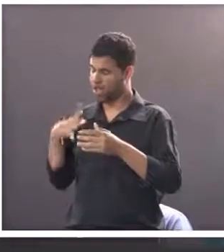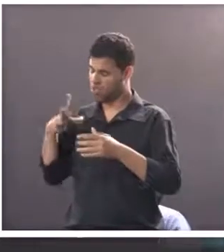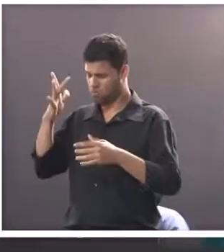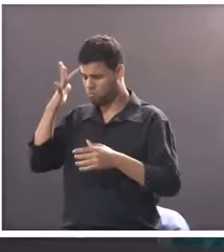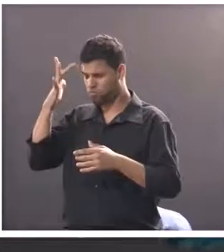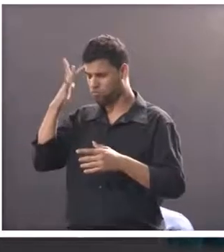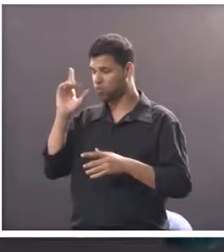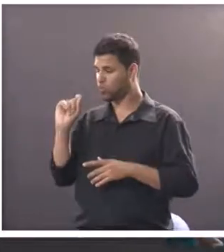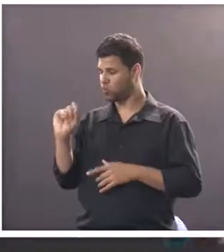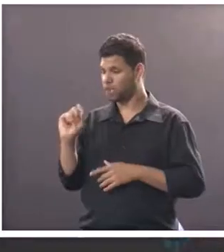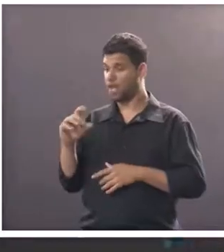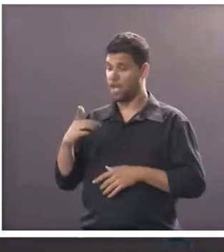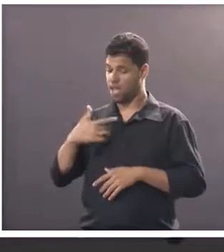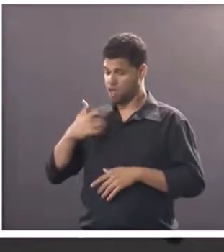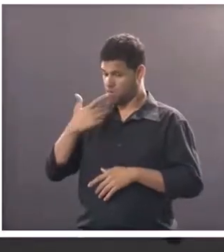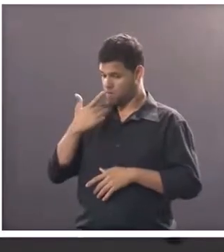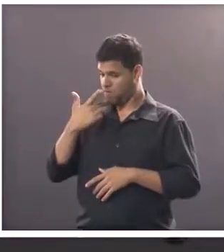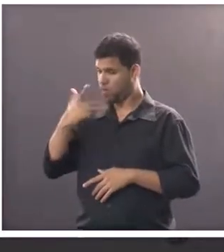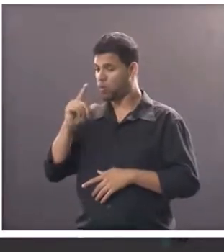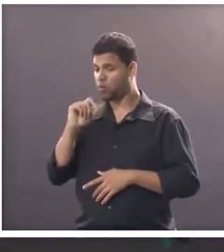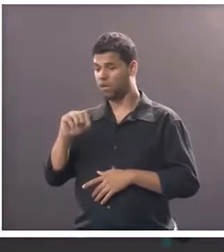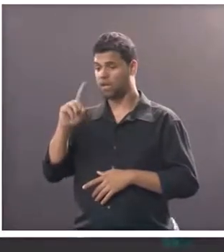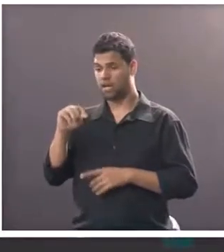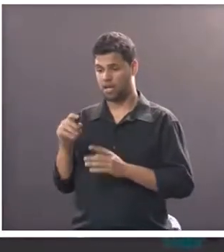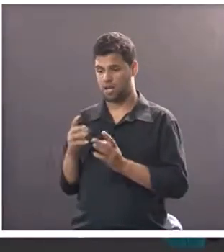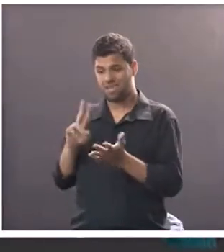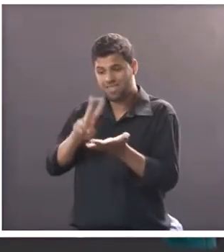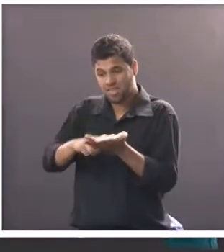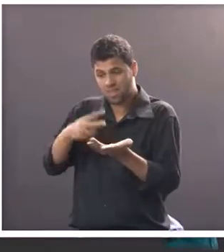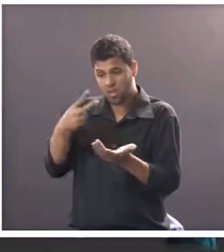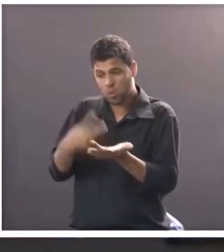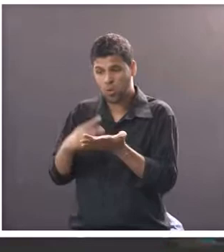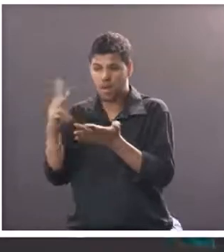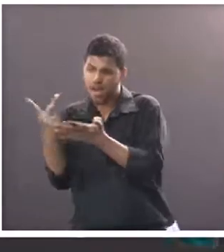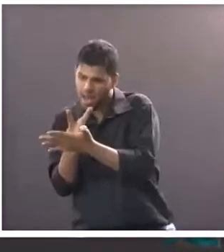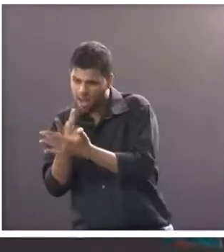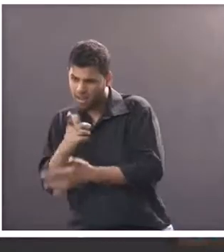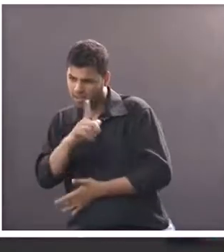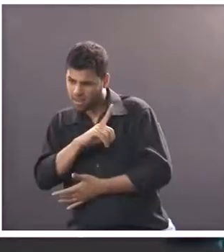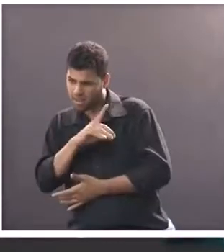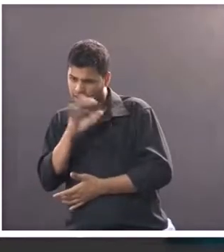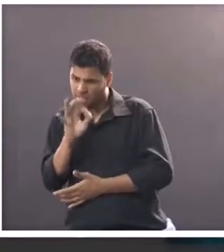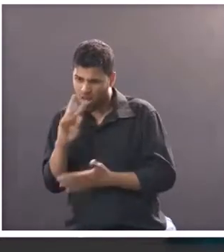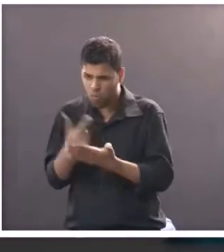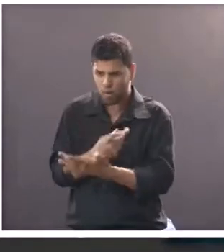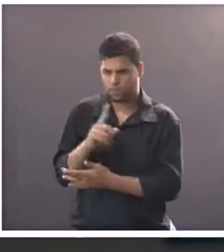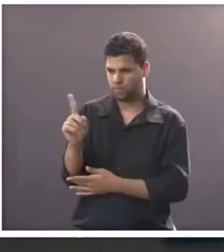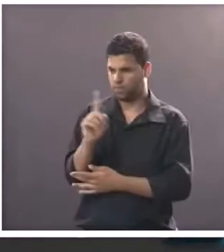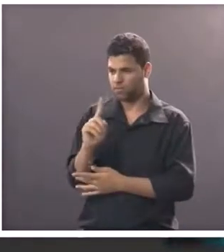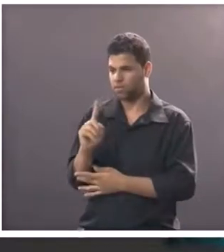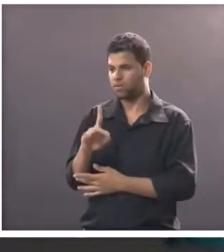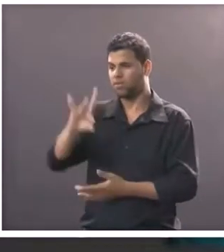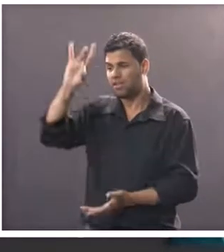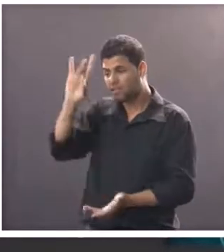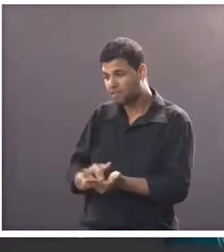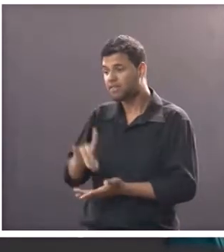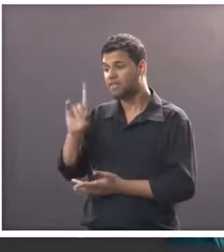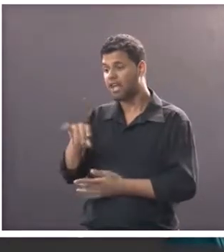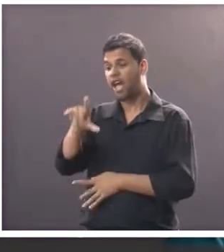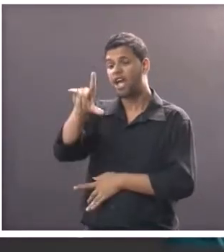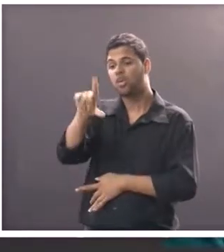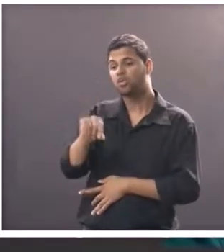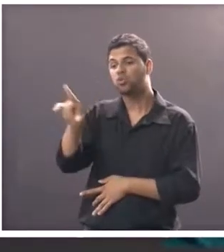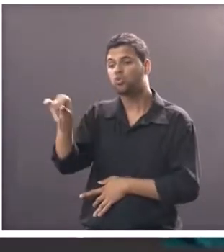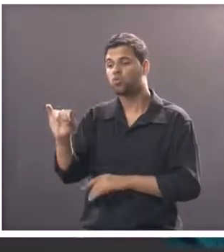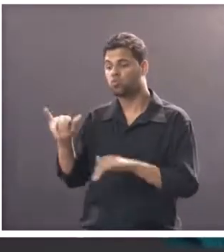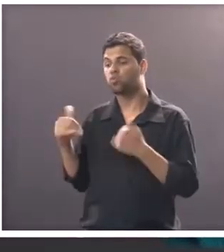dizer que não há uma tradução errada. a uma escolha que você fez que talvez não foi